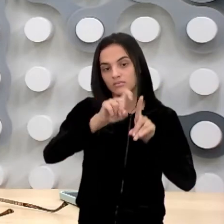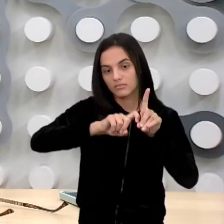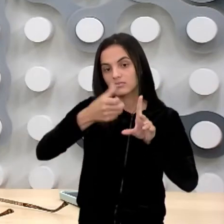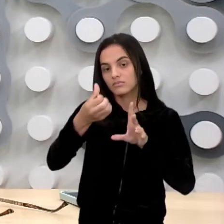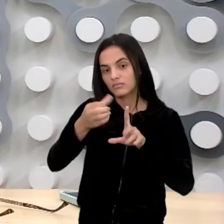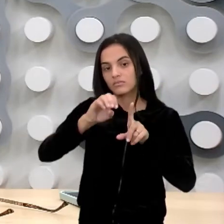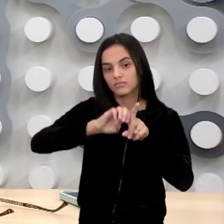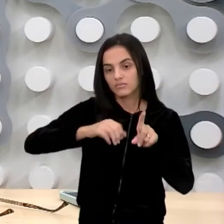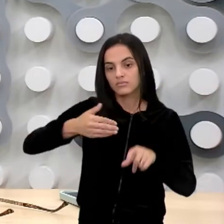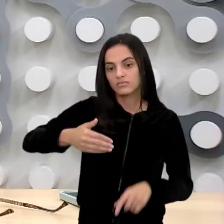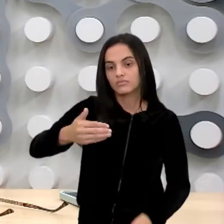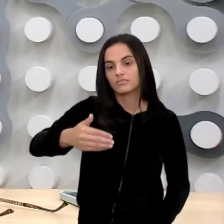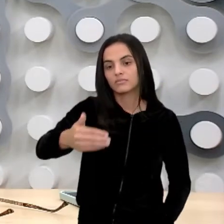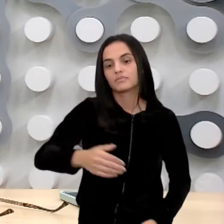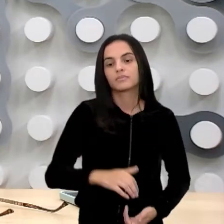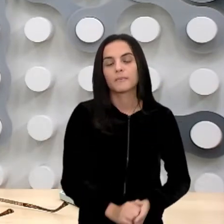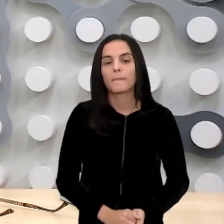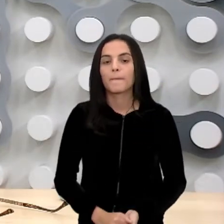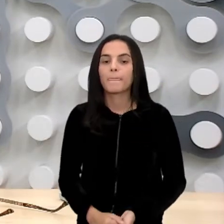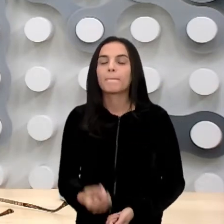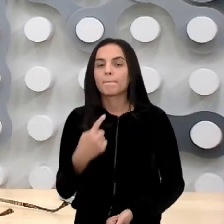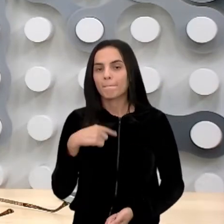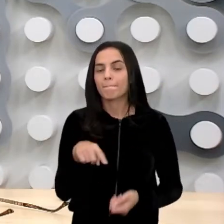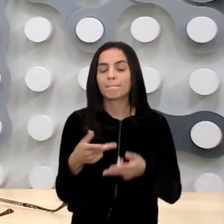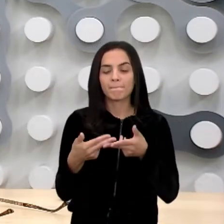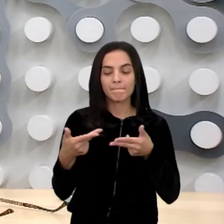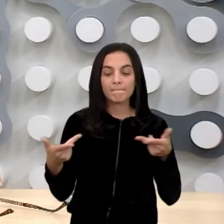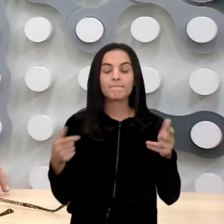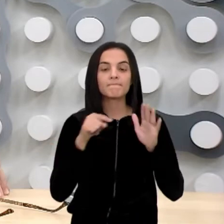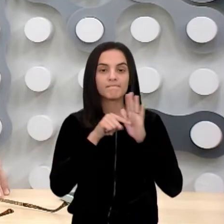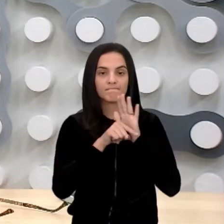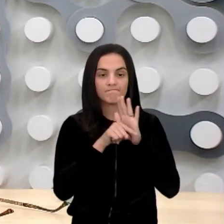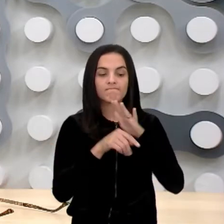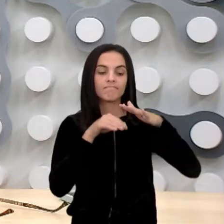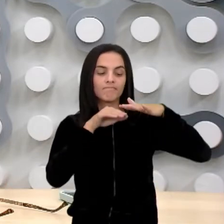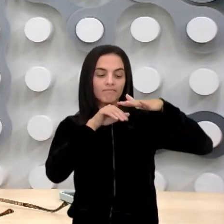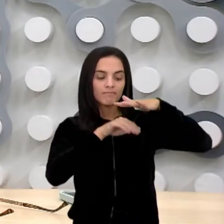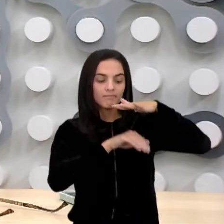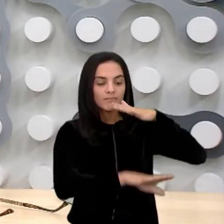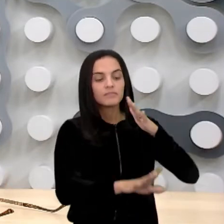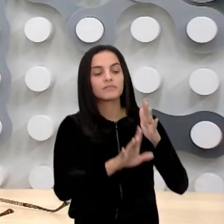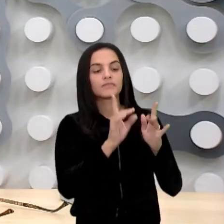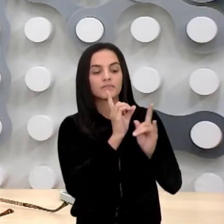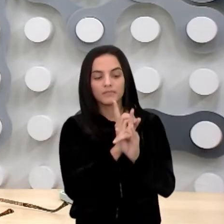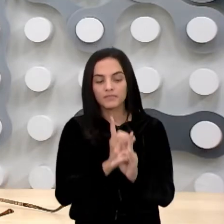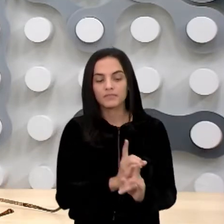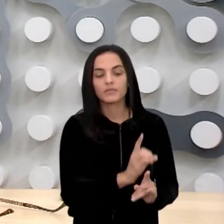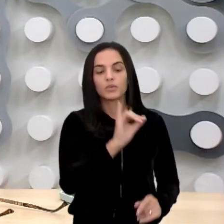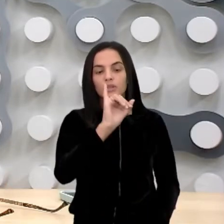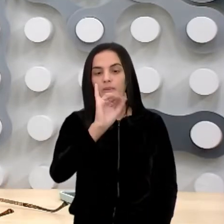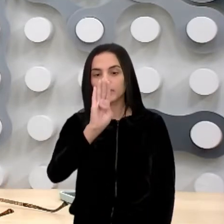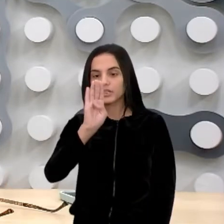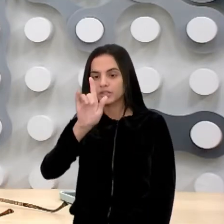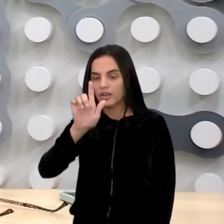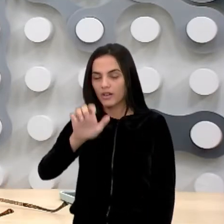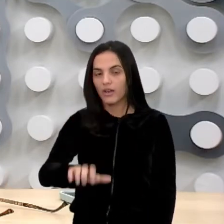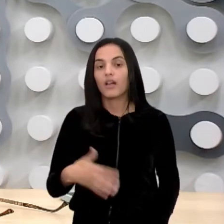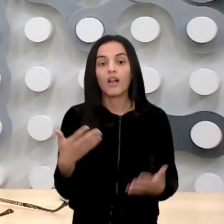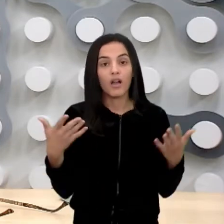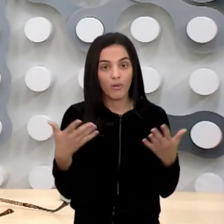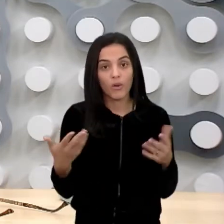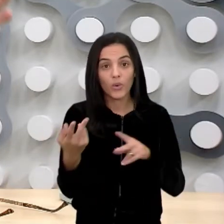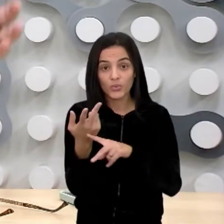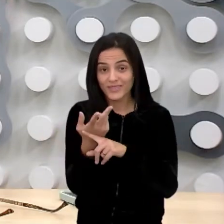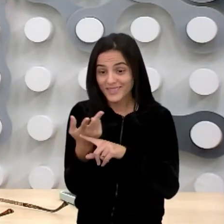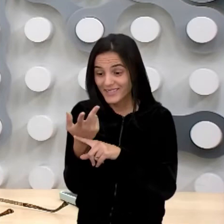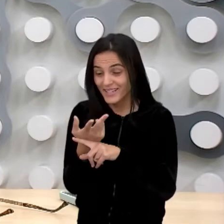durante, né, cada ano aí. Então, nós temos vários dados aí que vão sendo pincelados aí pelo IBGE. Agora, o censo, né, que é